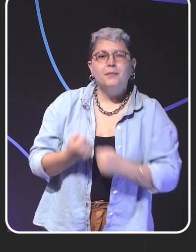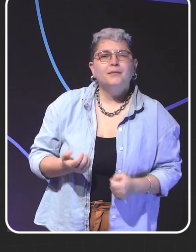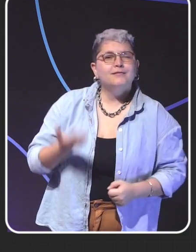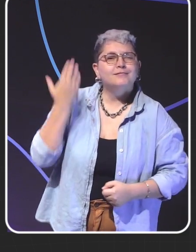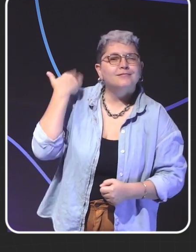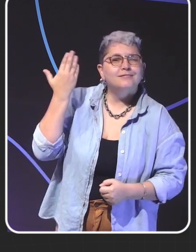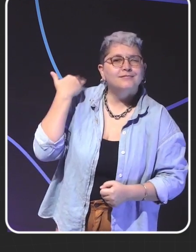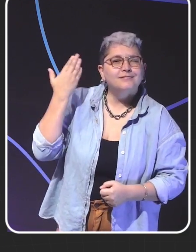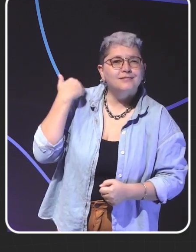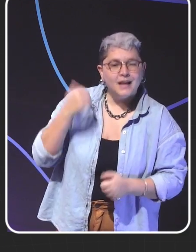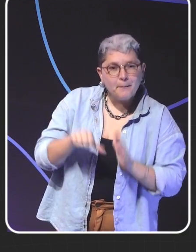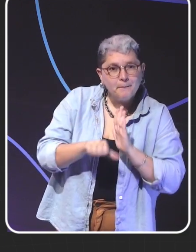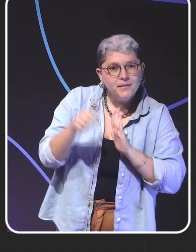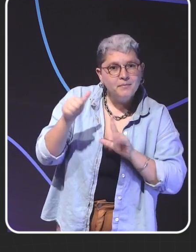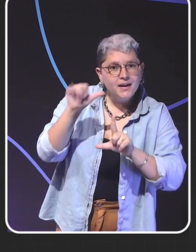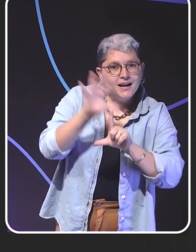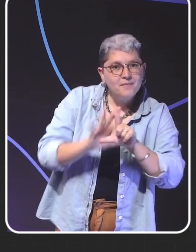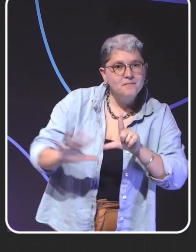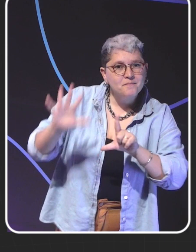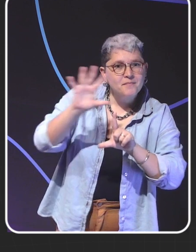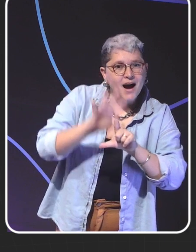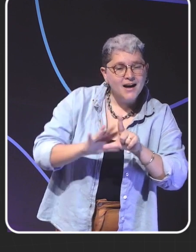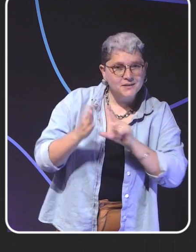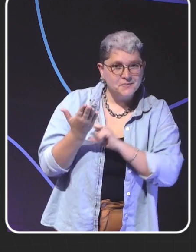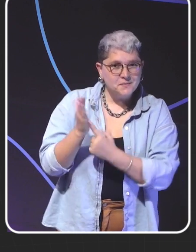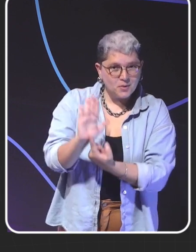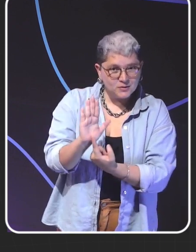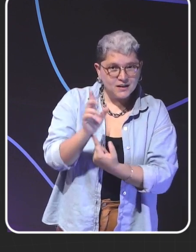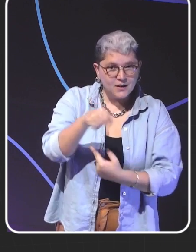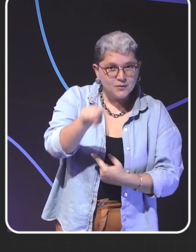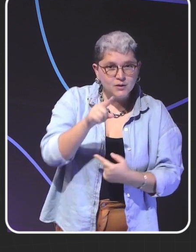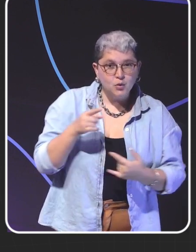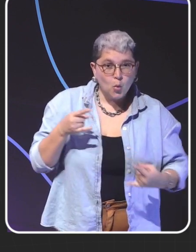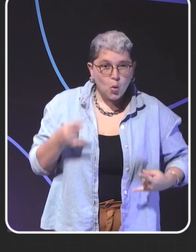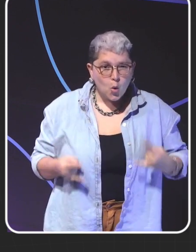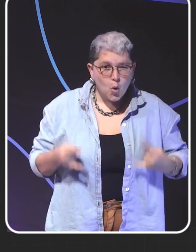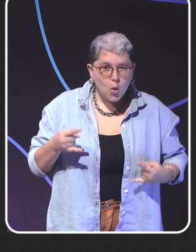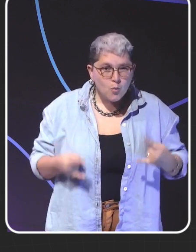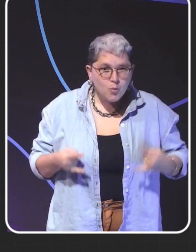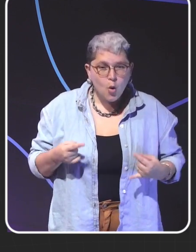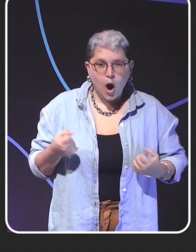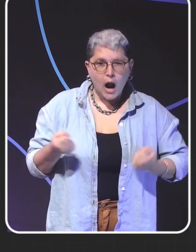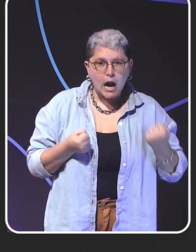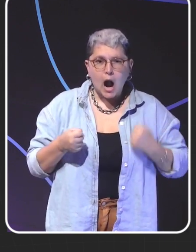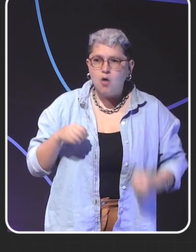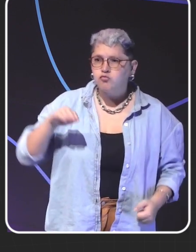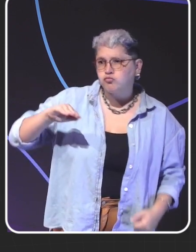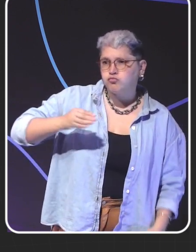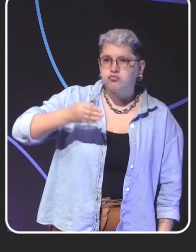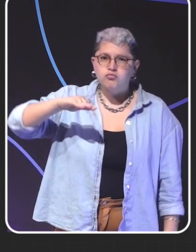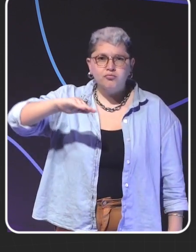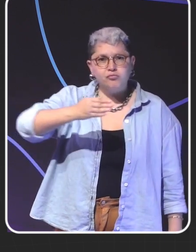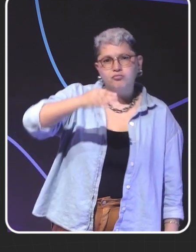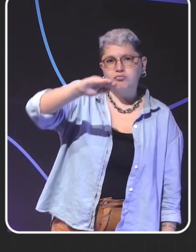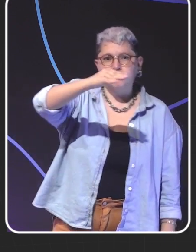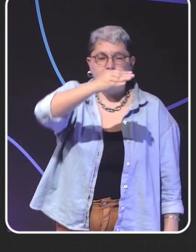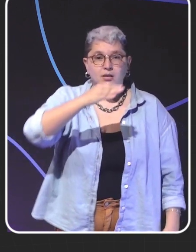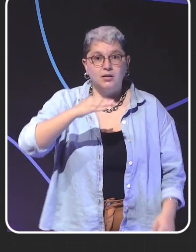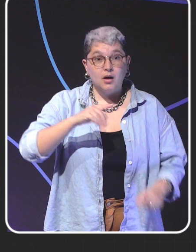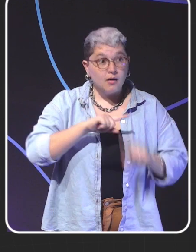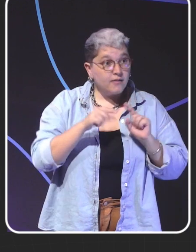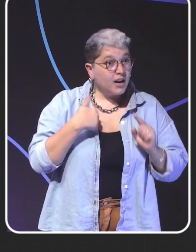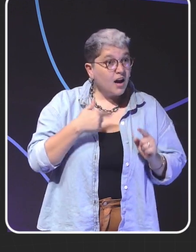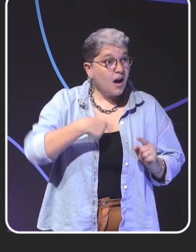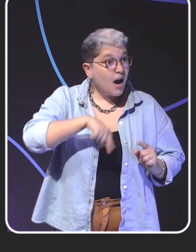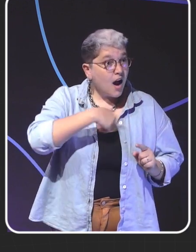naquela imagem inicial que eu comecei a falar com vocês, do robô, do carro voador, poderia nos distanciar. E não, o